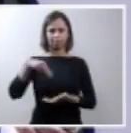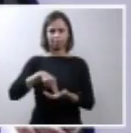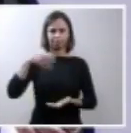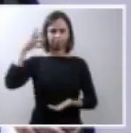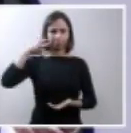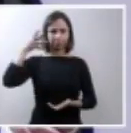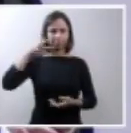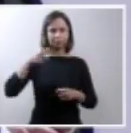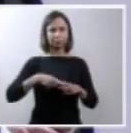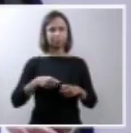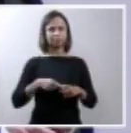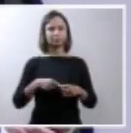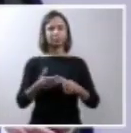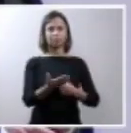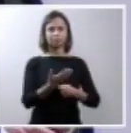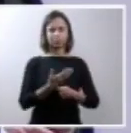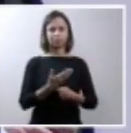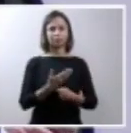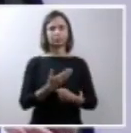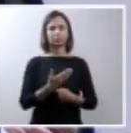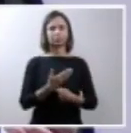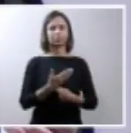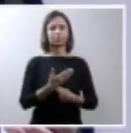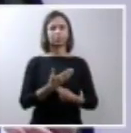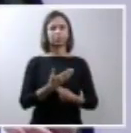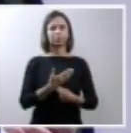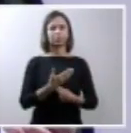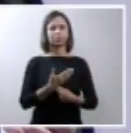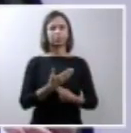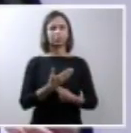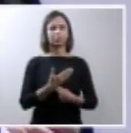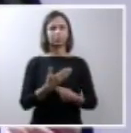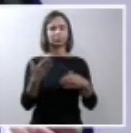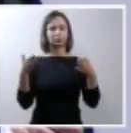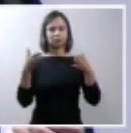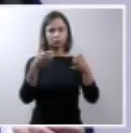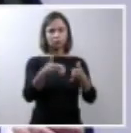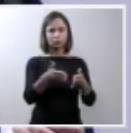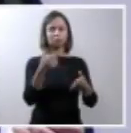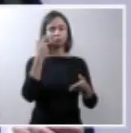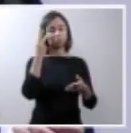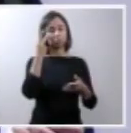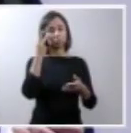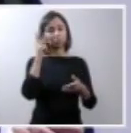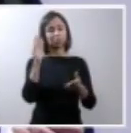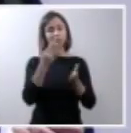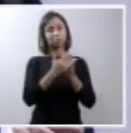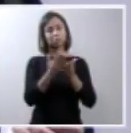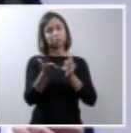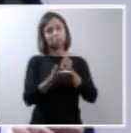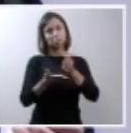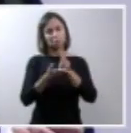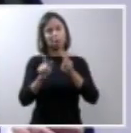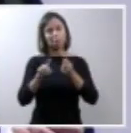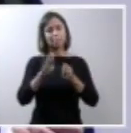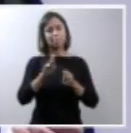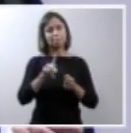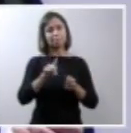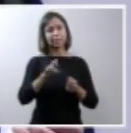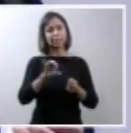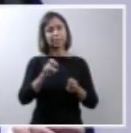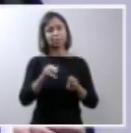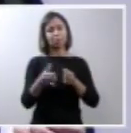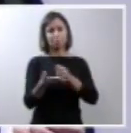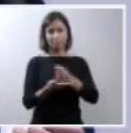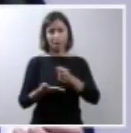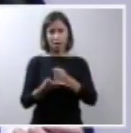a colaboração enfocada em um princípio a meu ver básico que é